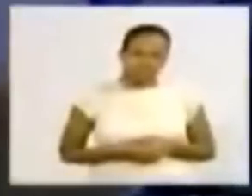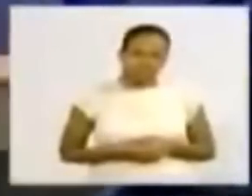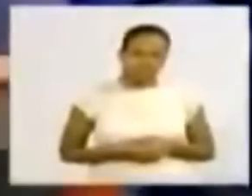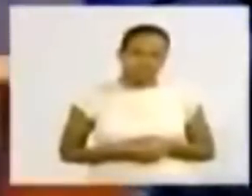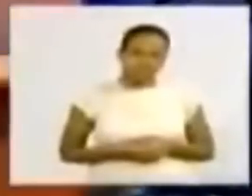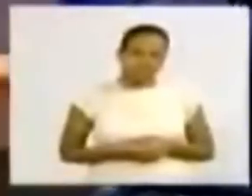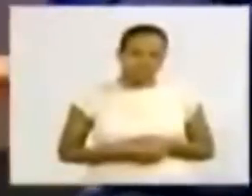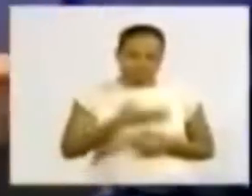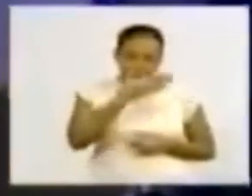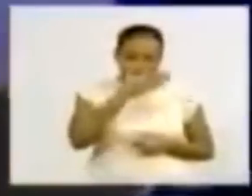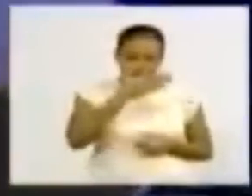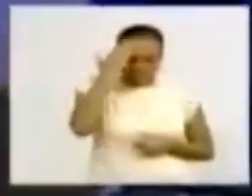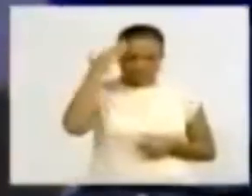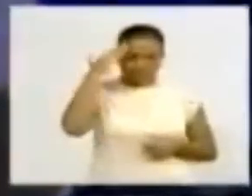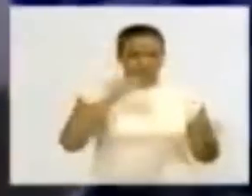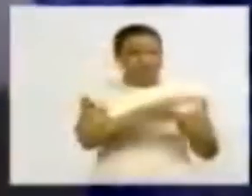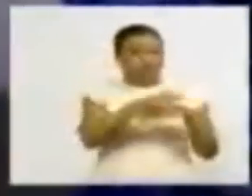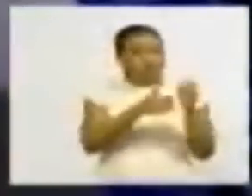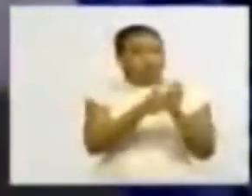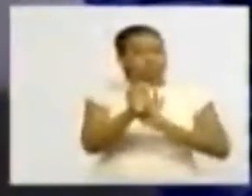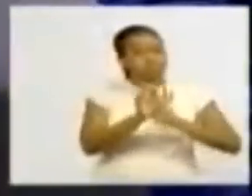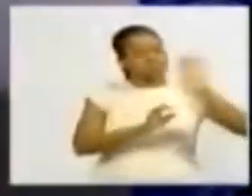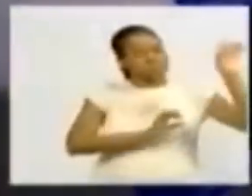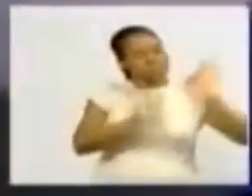de saber que o banquete foi preparado para ele.